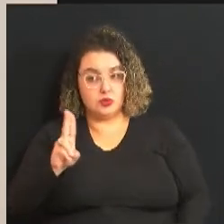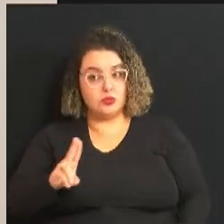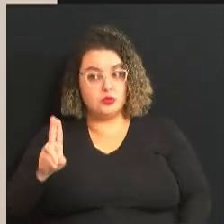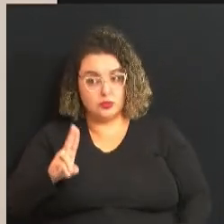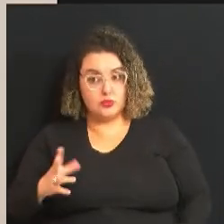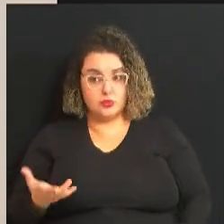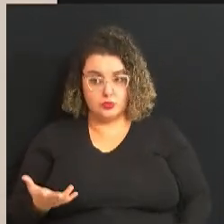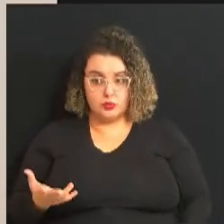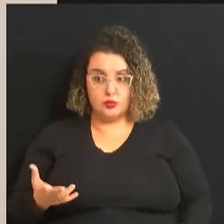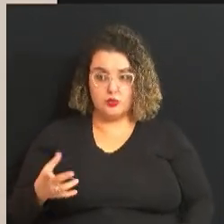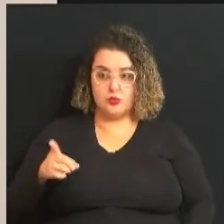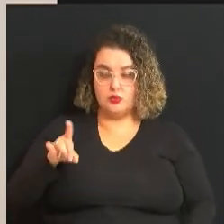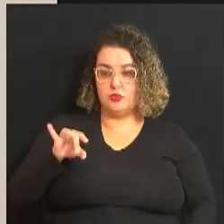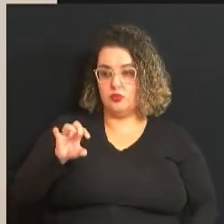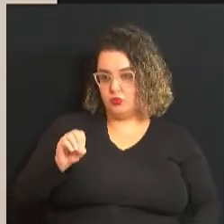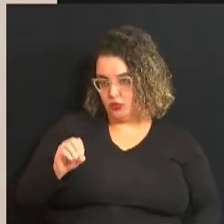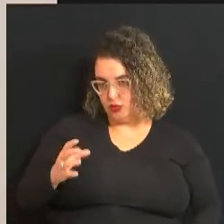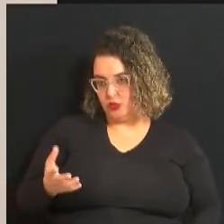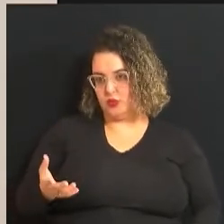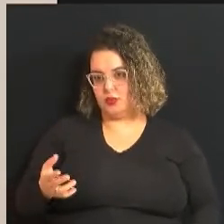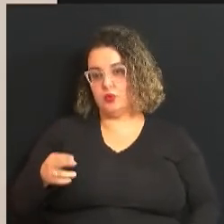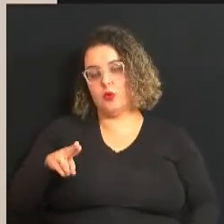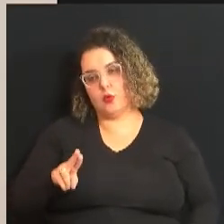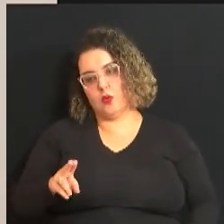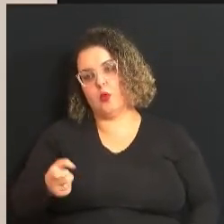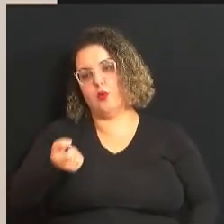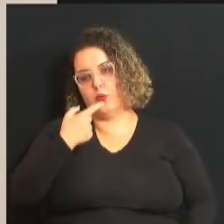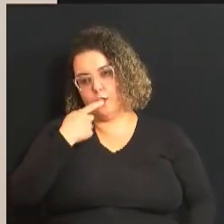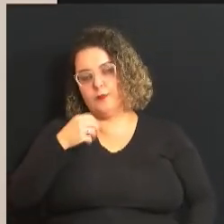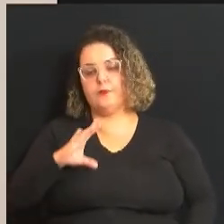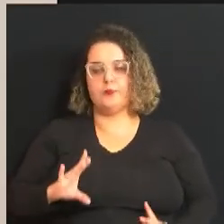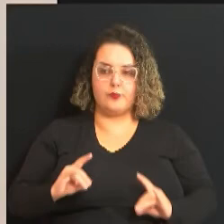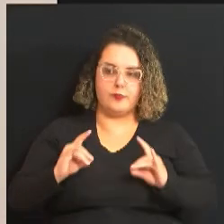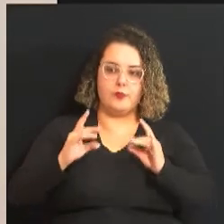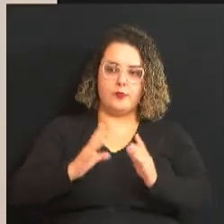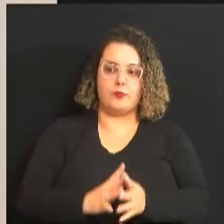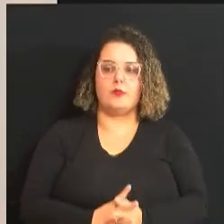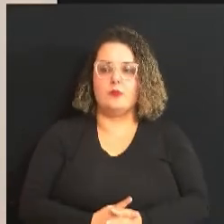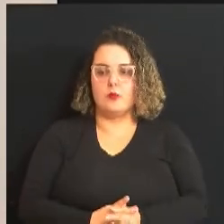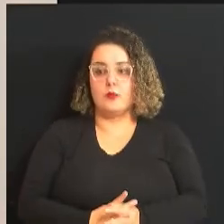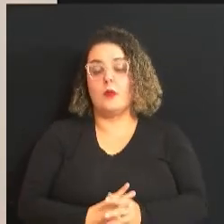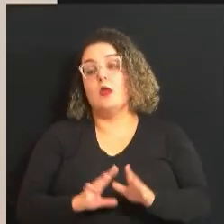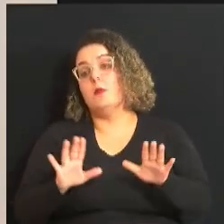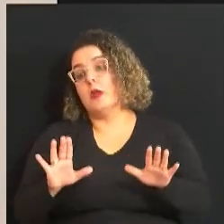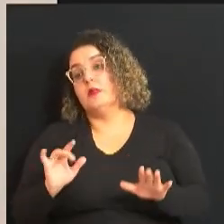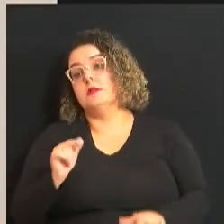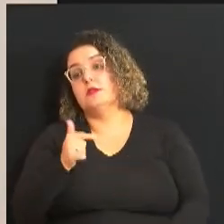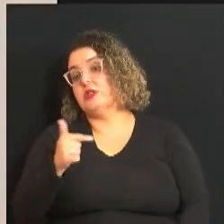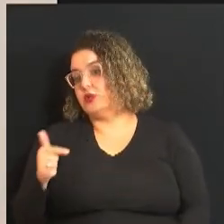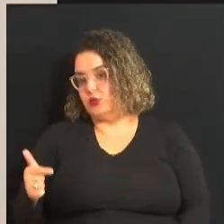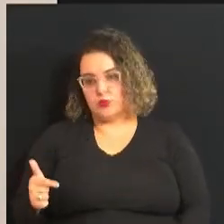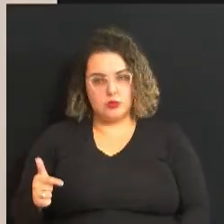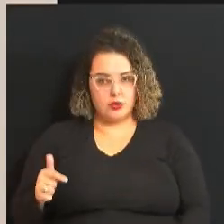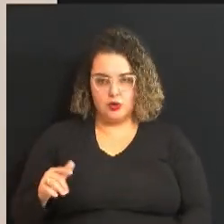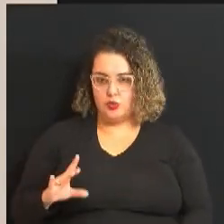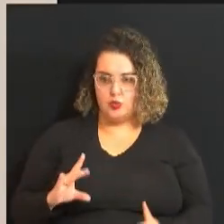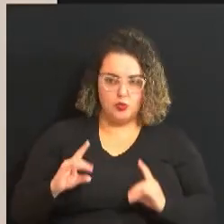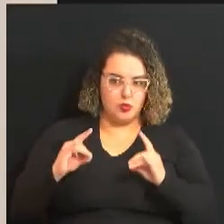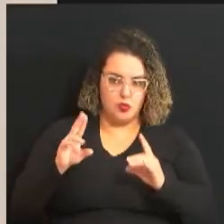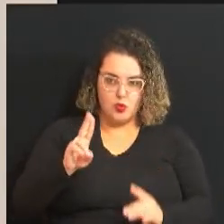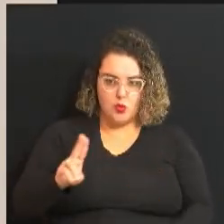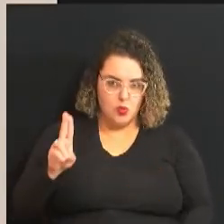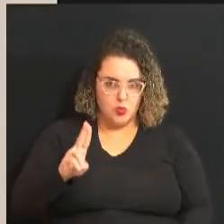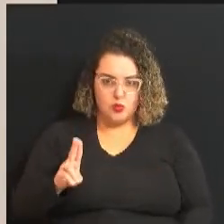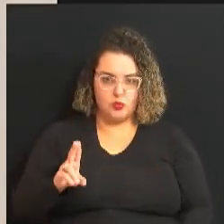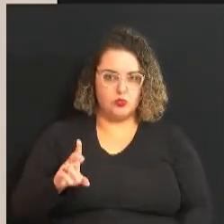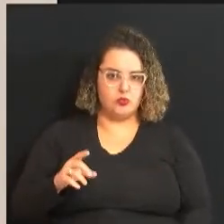os DIUs ou o contraceptivo hormonal. Mas se não é hormonal, por exemplo, ela usa um DIU de